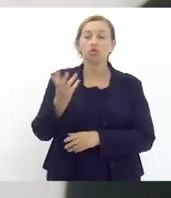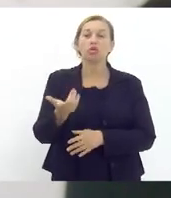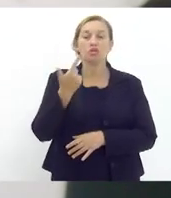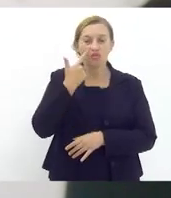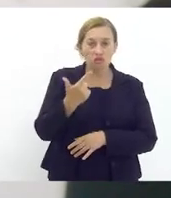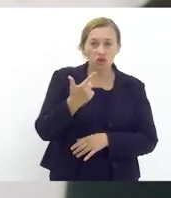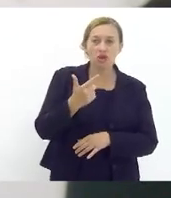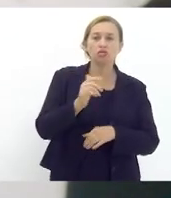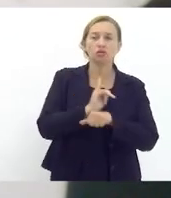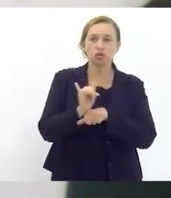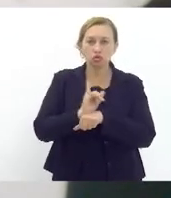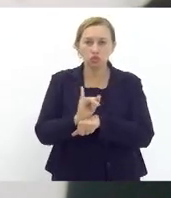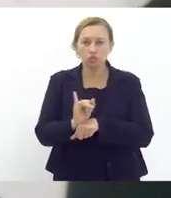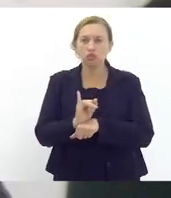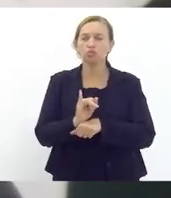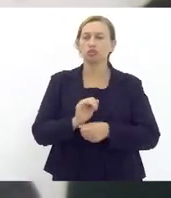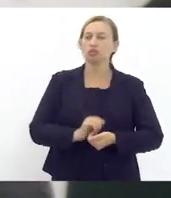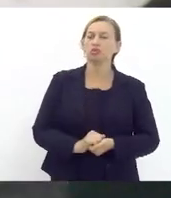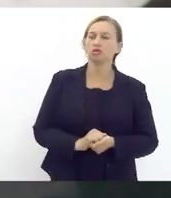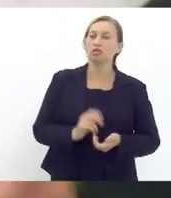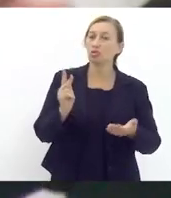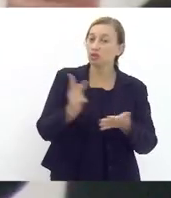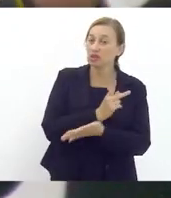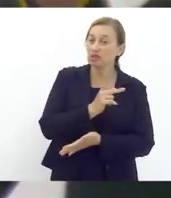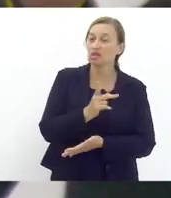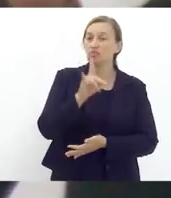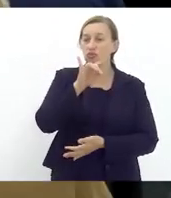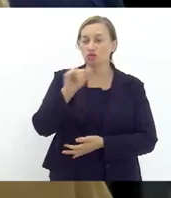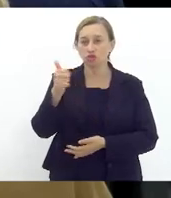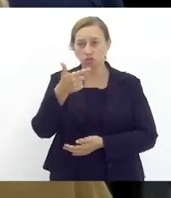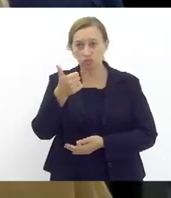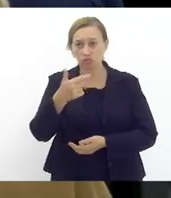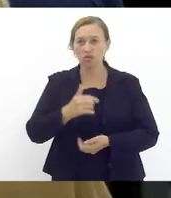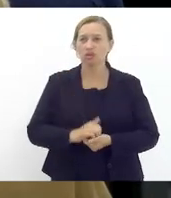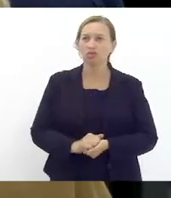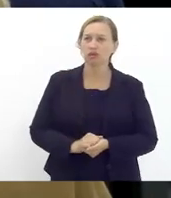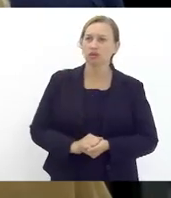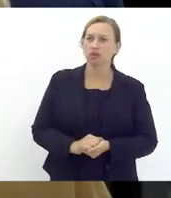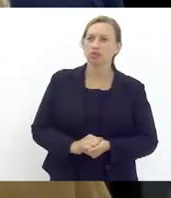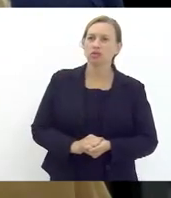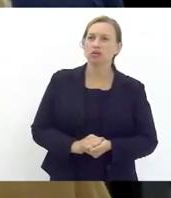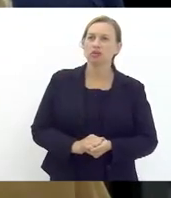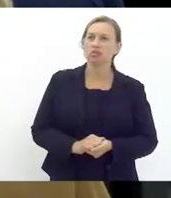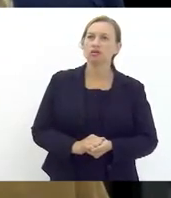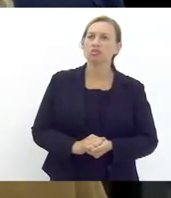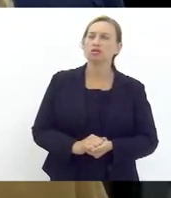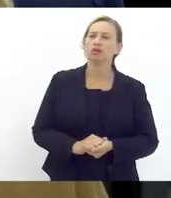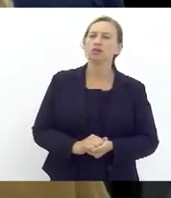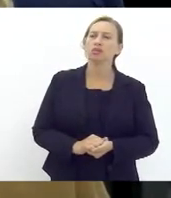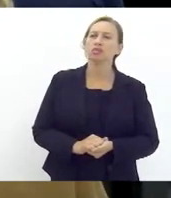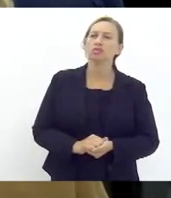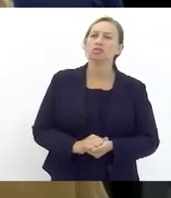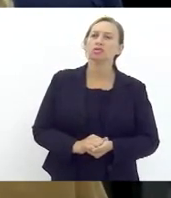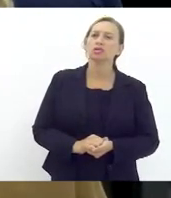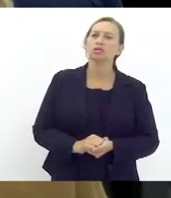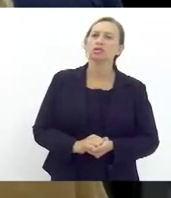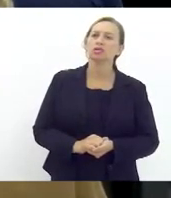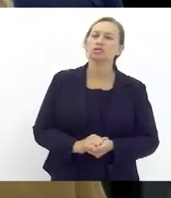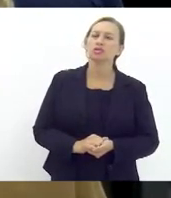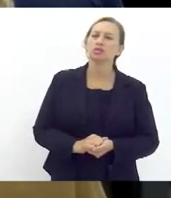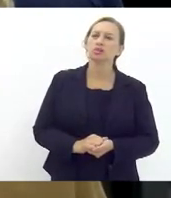Esse seminário do dia 12 e a gente tem como